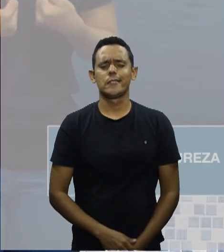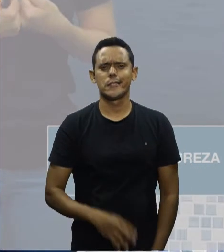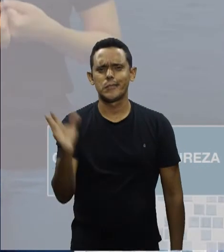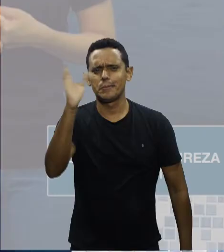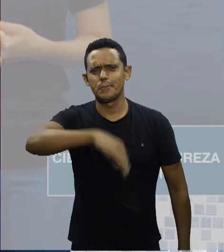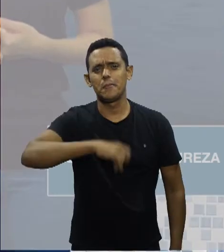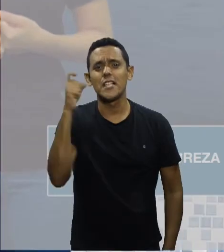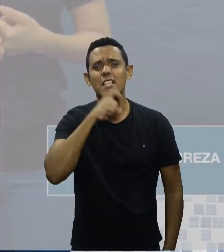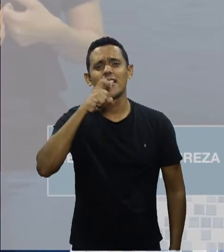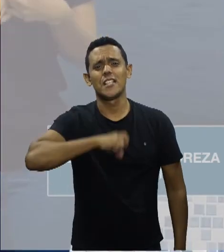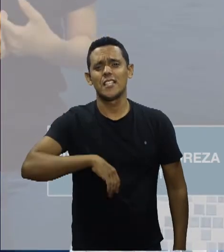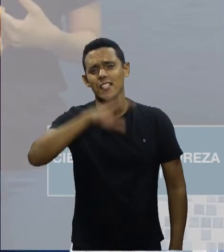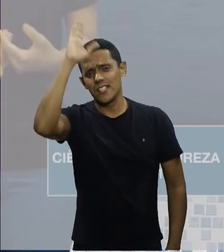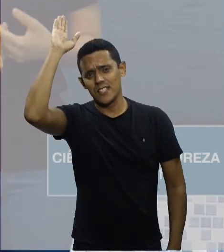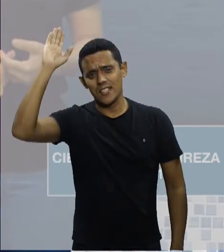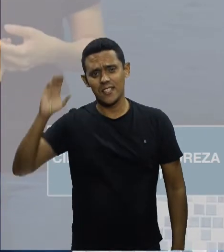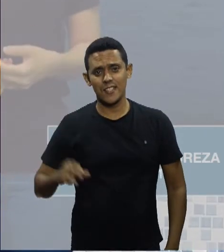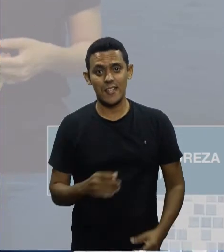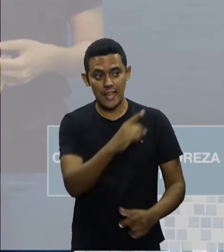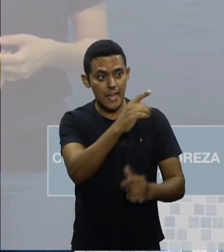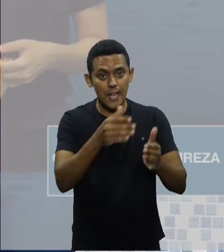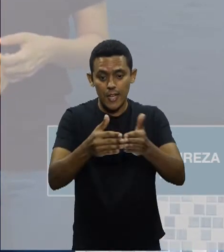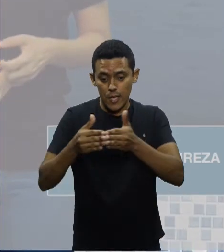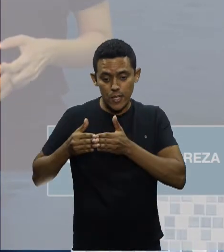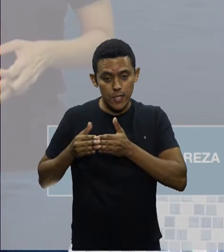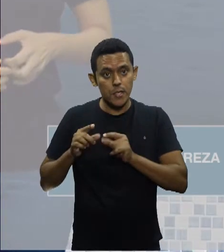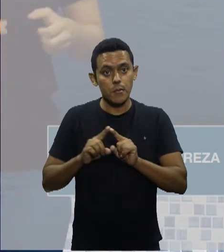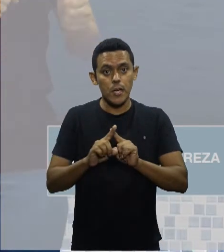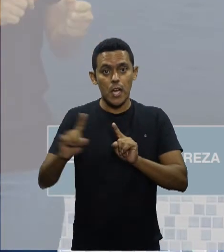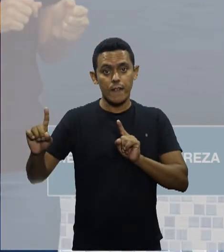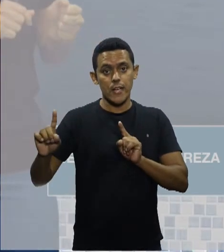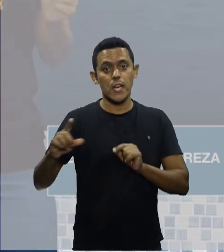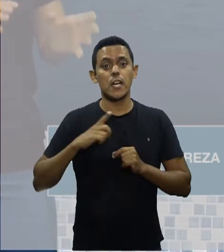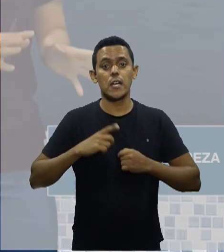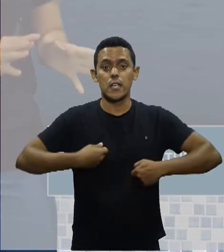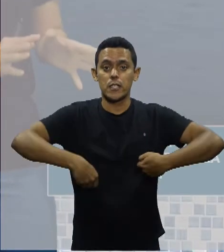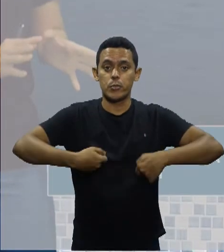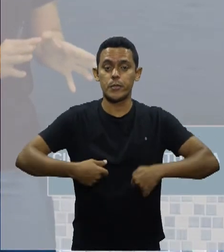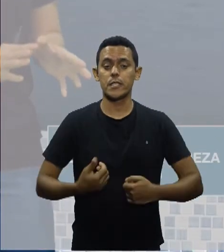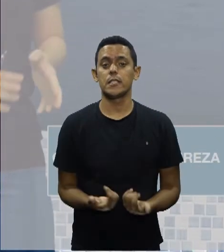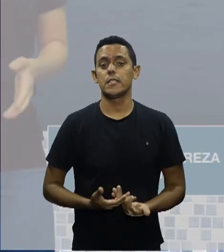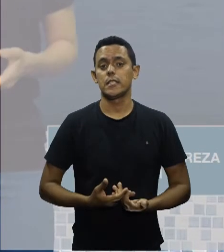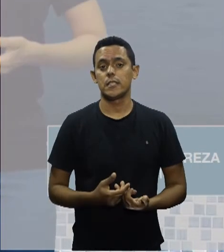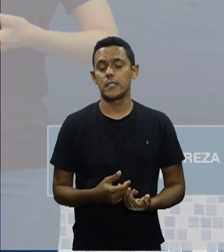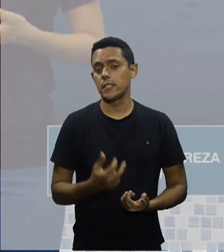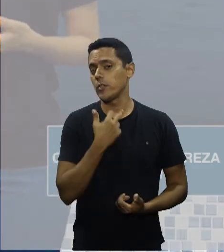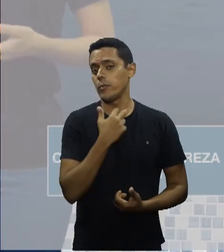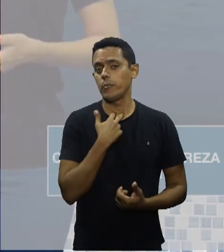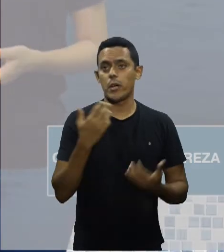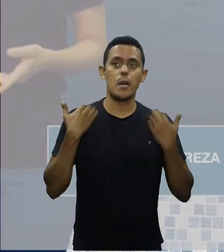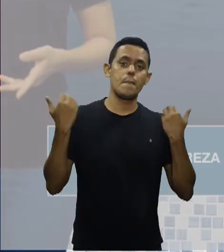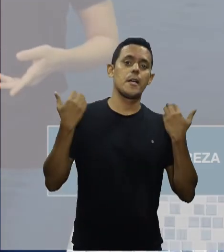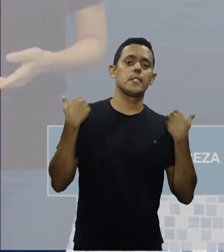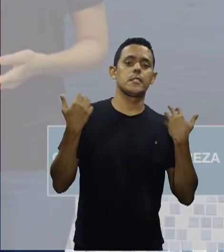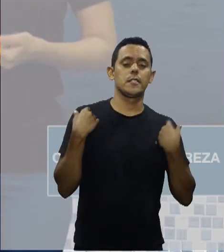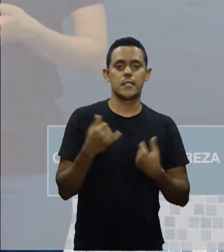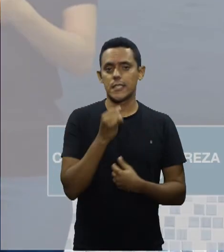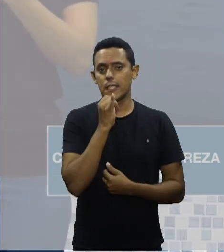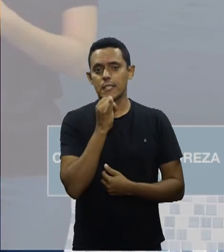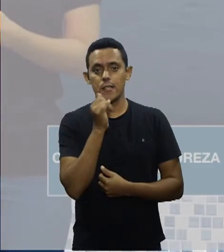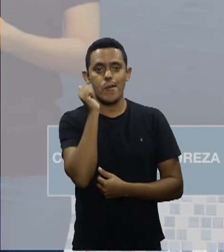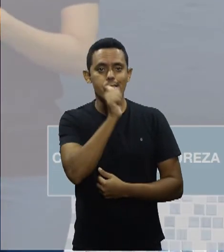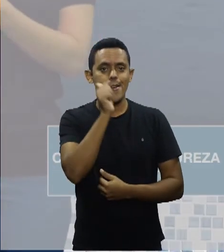a gente sabe como isso é difícil como é difícil isso elas deixem de estar isolada olha ela que fala tanto